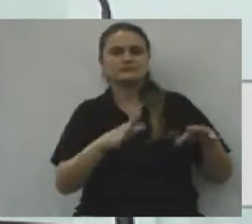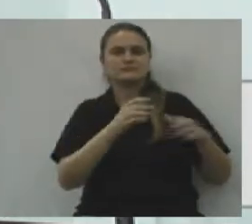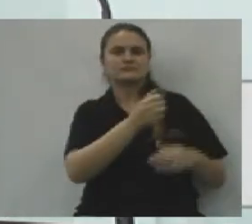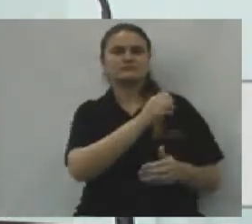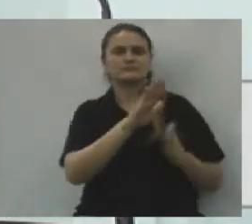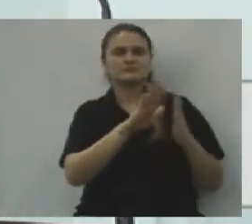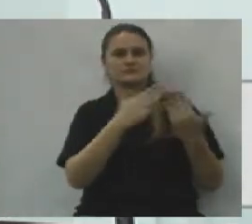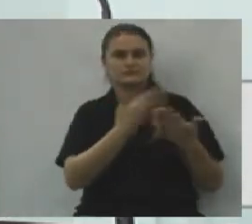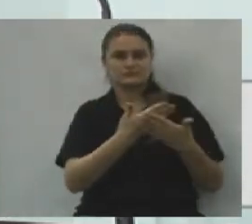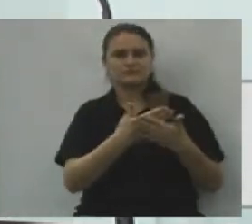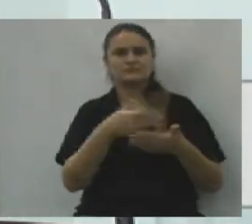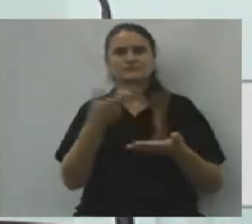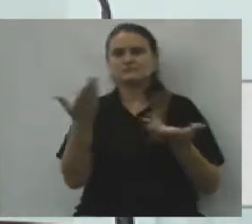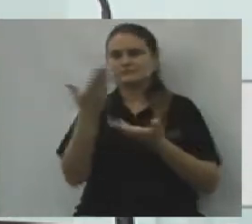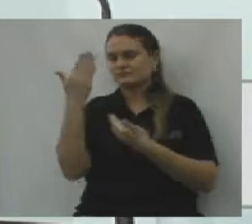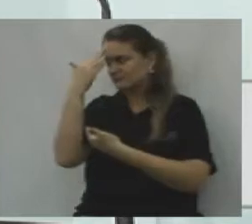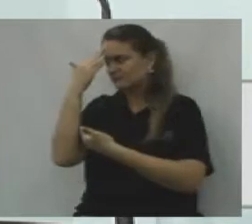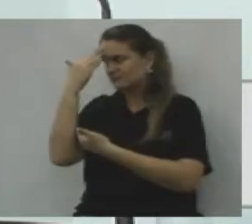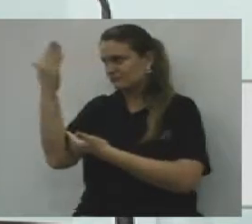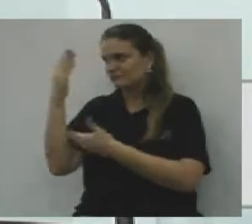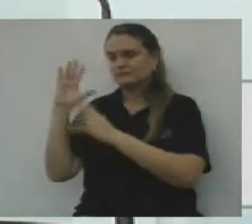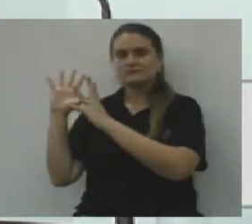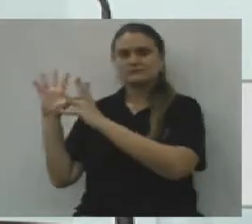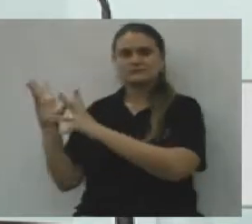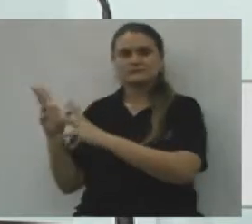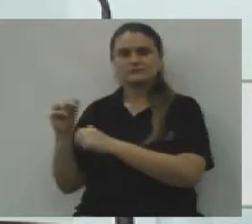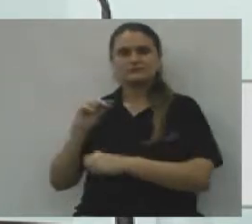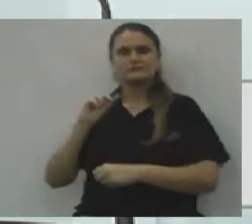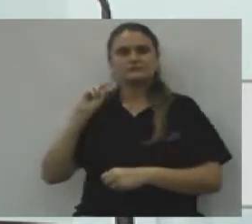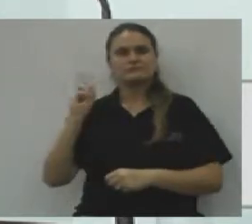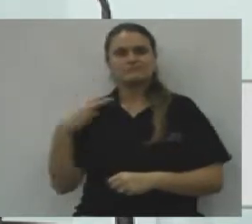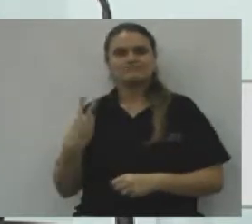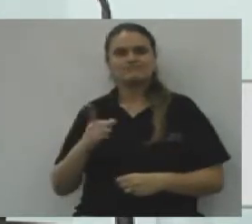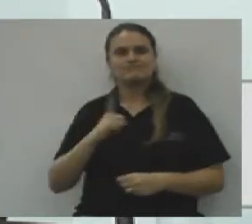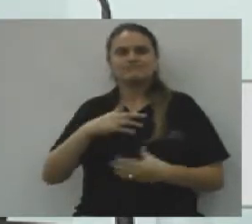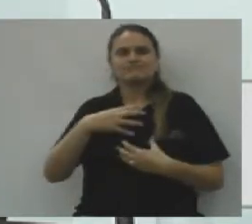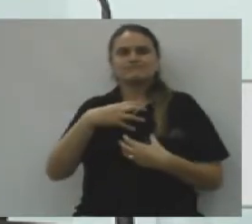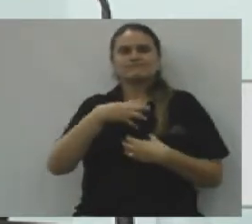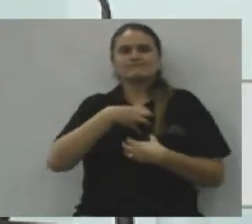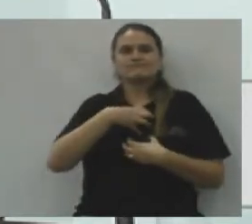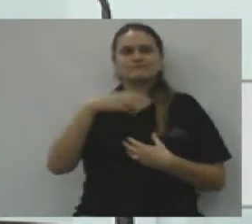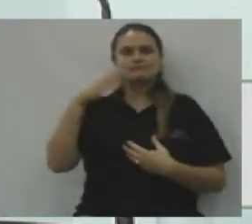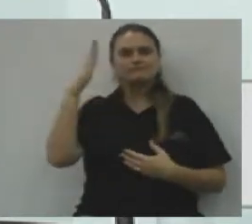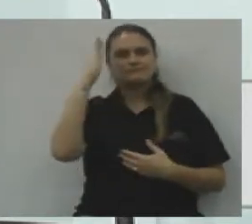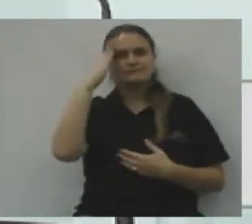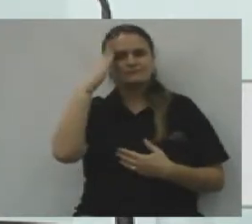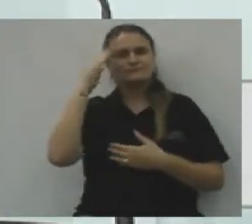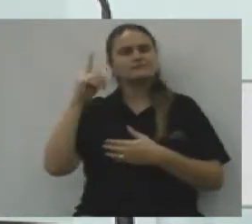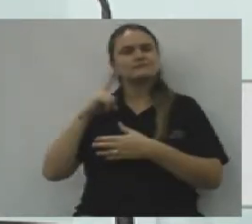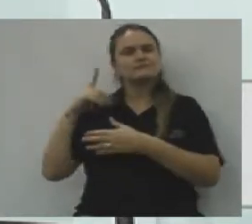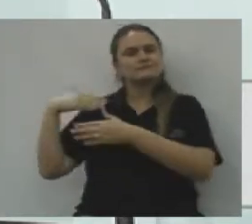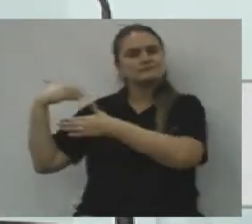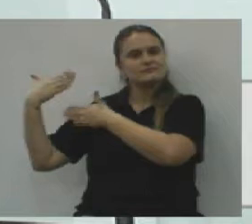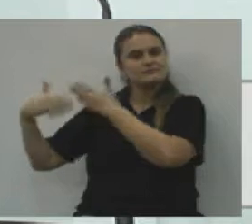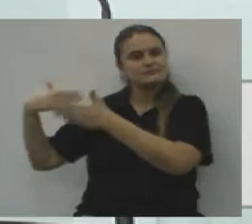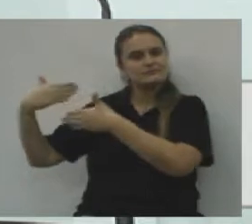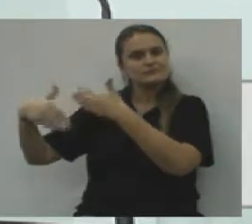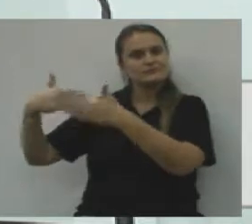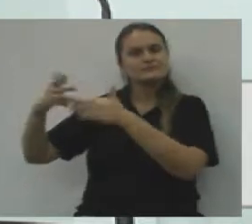Agradecer aos nossos vereadores pela sensibilidade, pelo entendimento, que durante esse período que